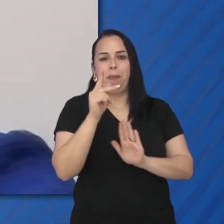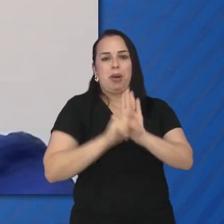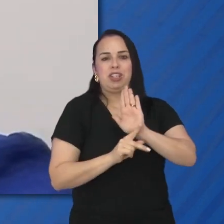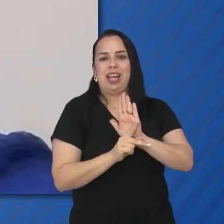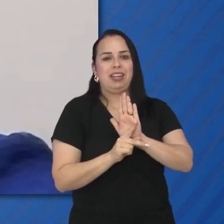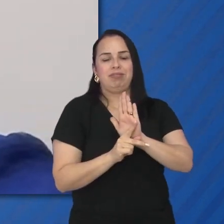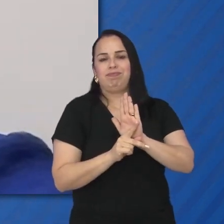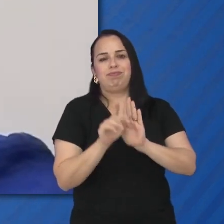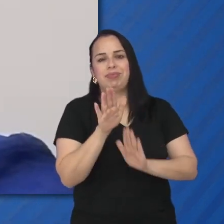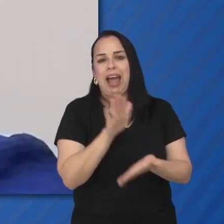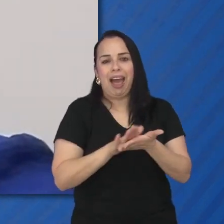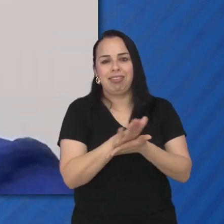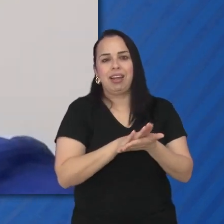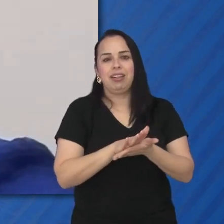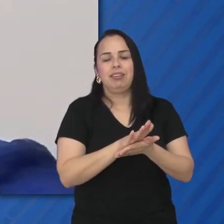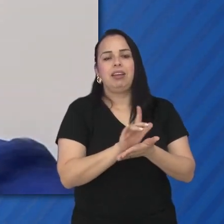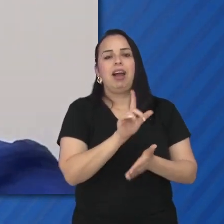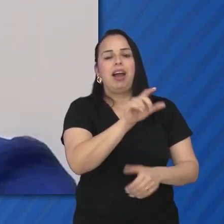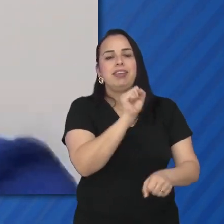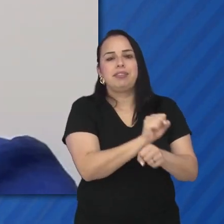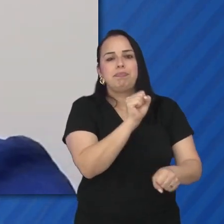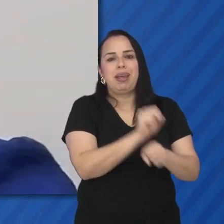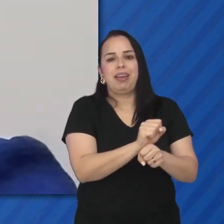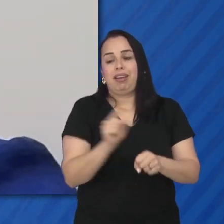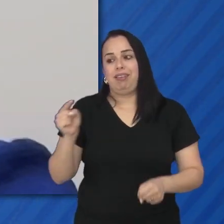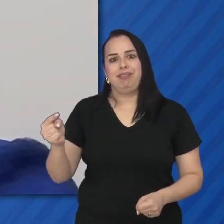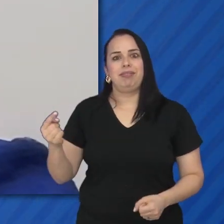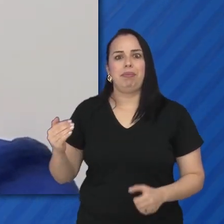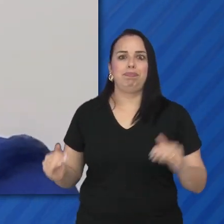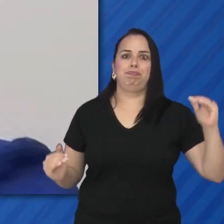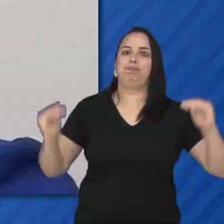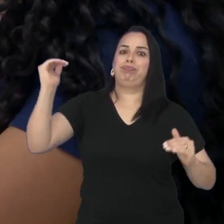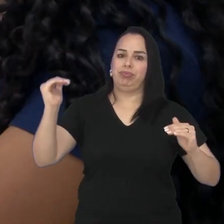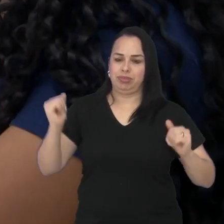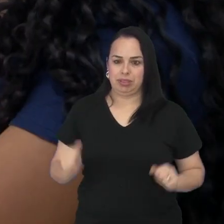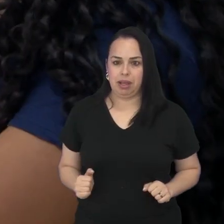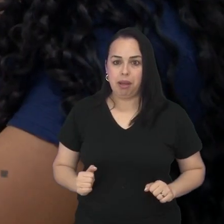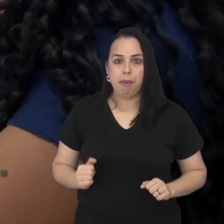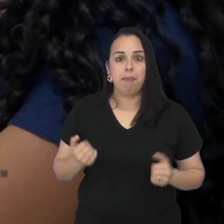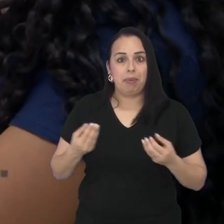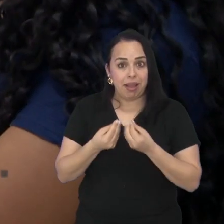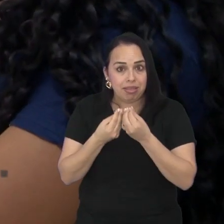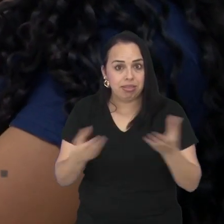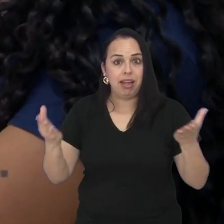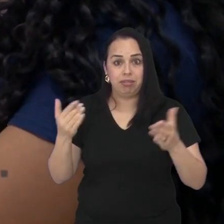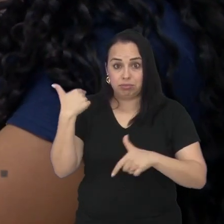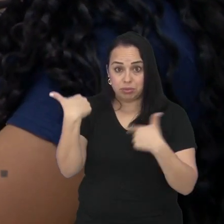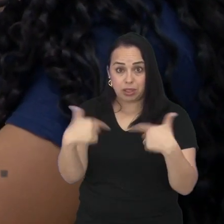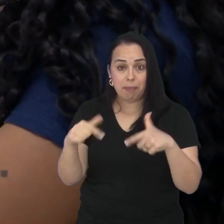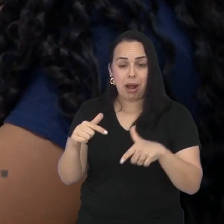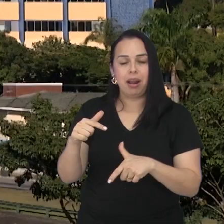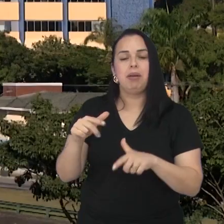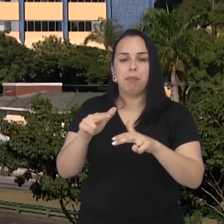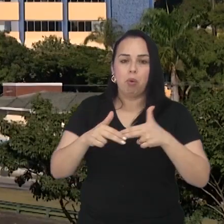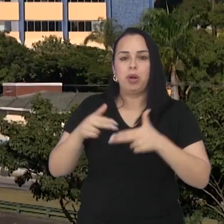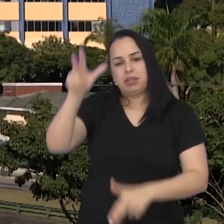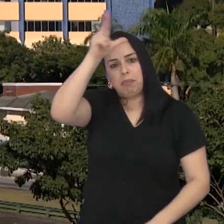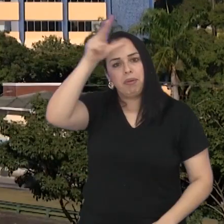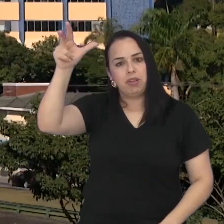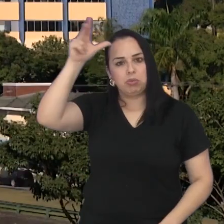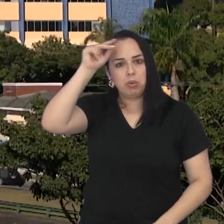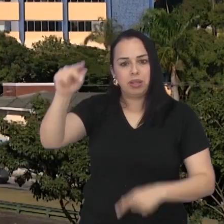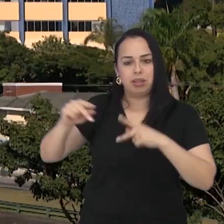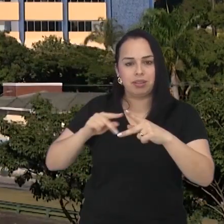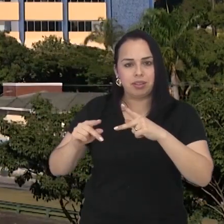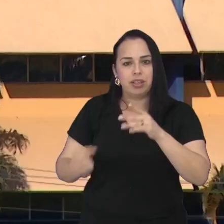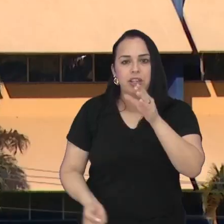espera ficar formado numa faculdade para depois começar a trabalhar. Para proporcionar empregabilidade para os jovens, a Prefeitura